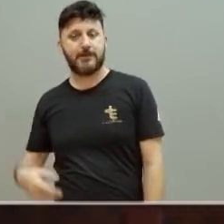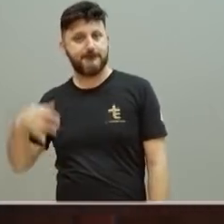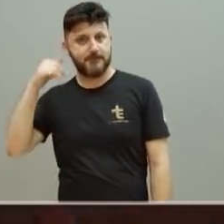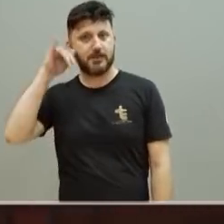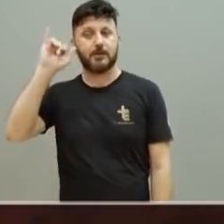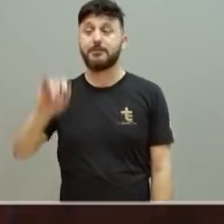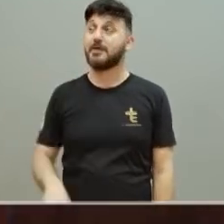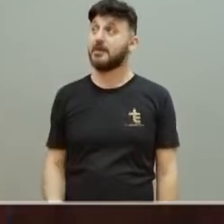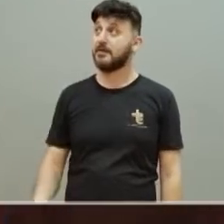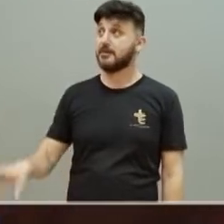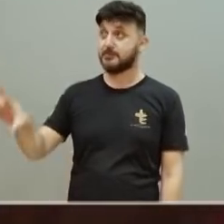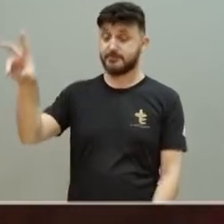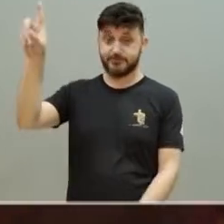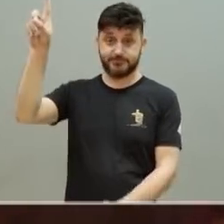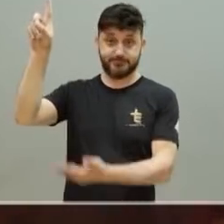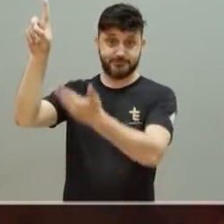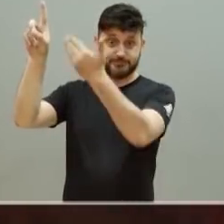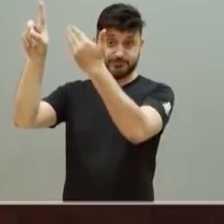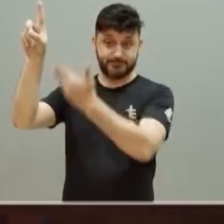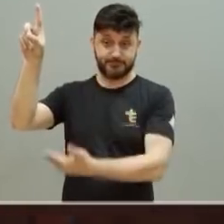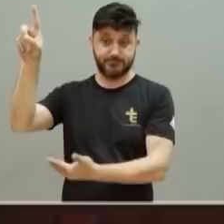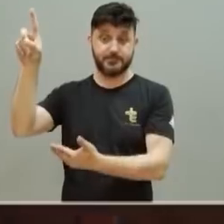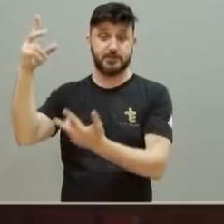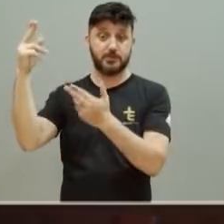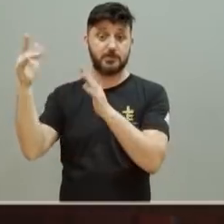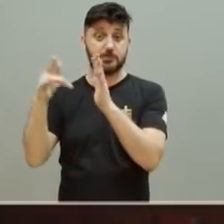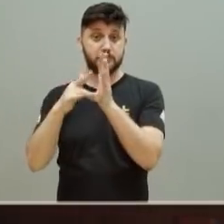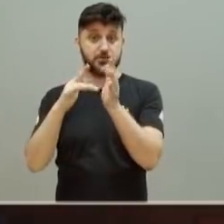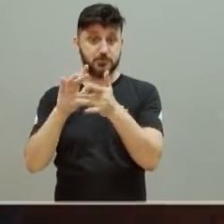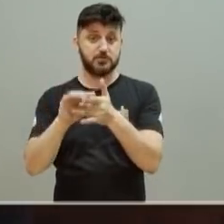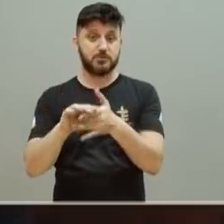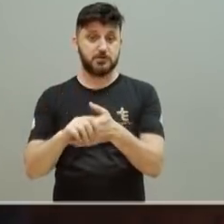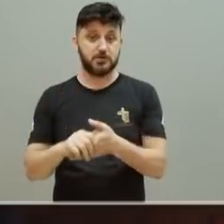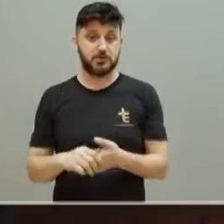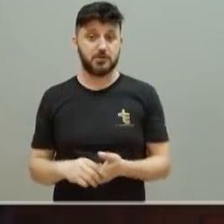Esse Deus olha para um homem,